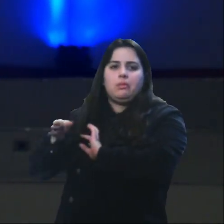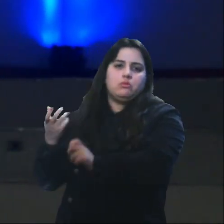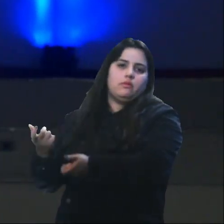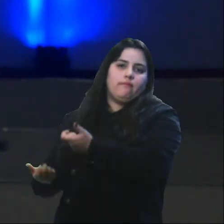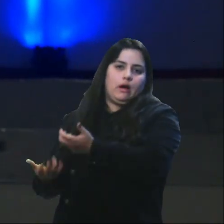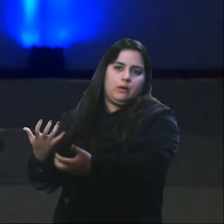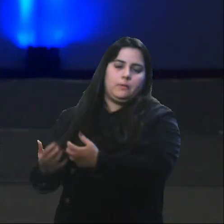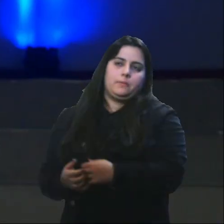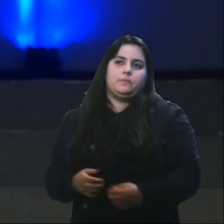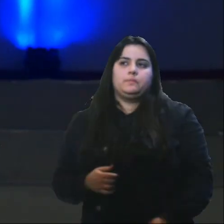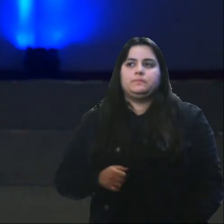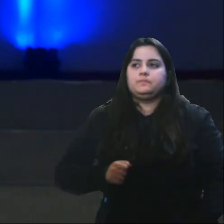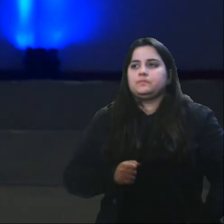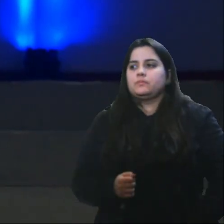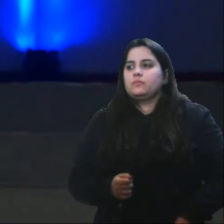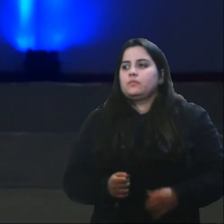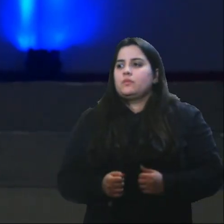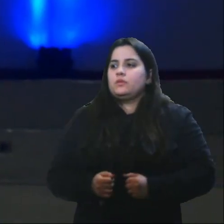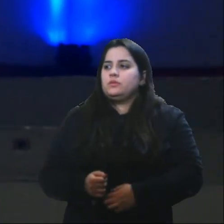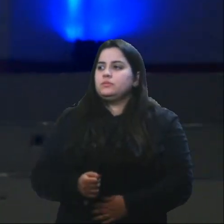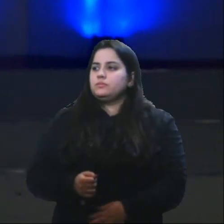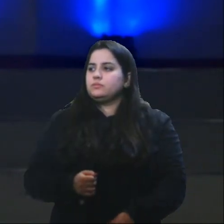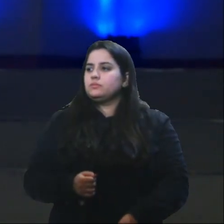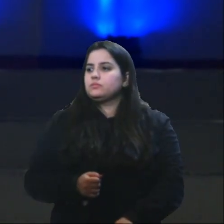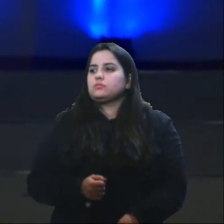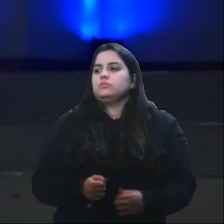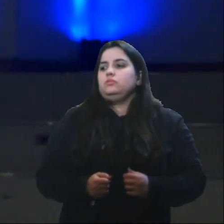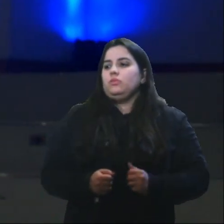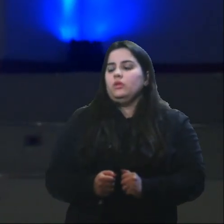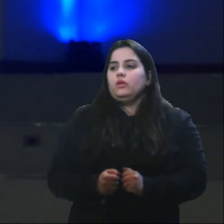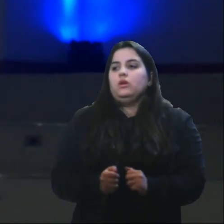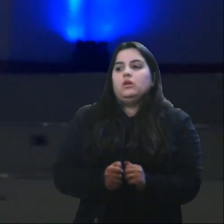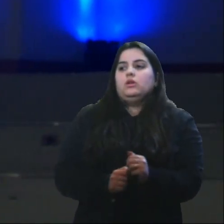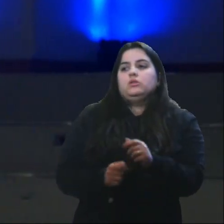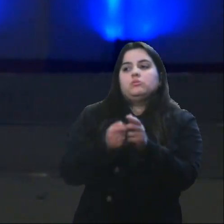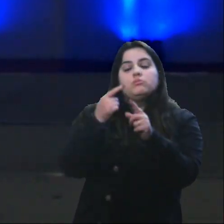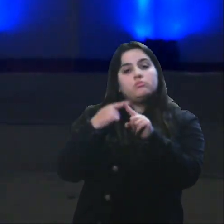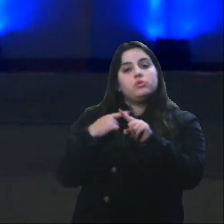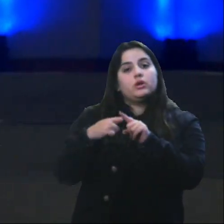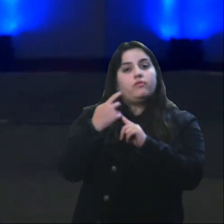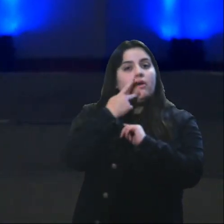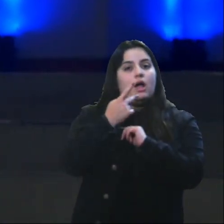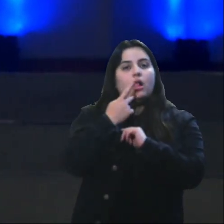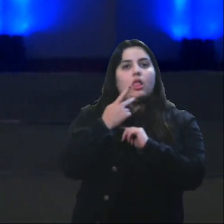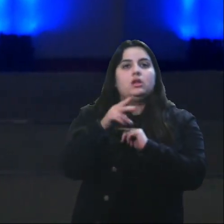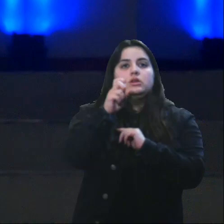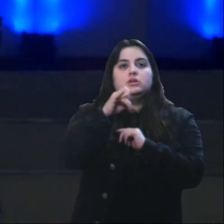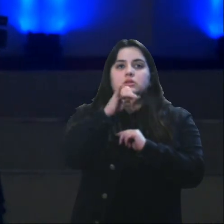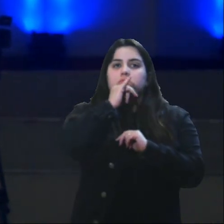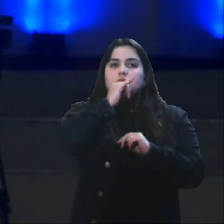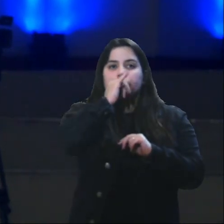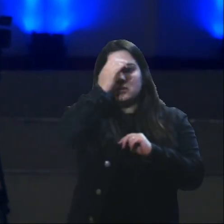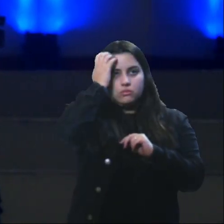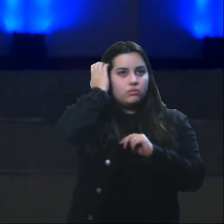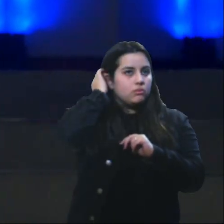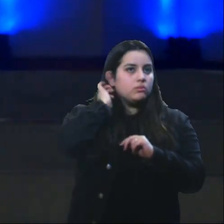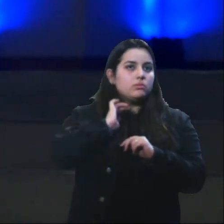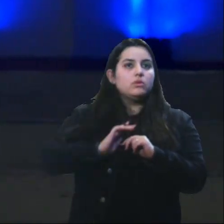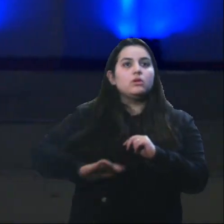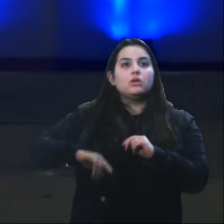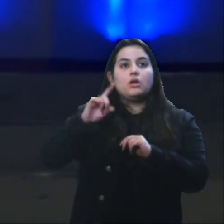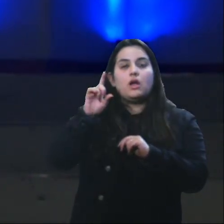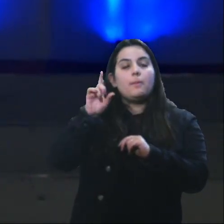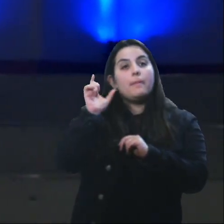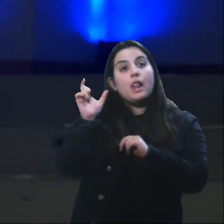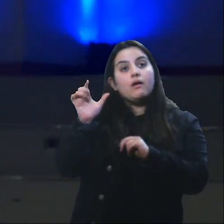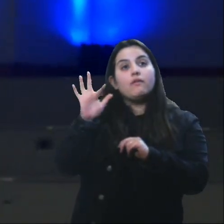ele fala que quem não der fruto será jogado no fogo, e depois ele fala de quem for palha vai ser jogado no fogo. Então a palavra fogo